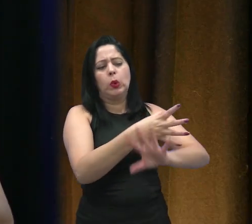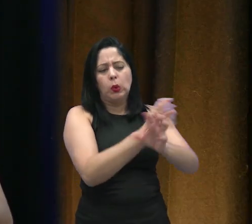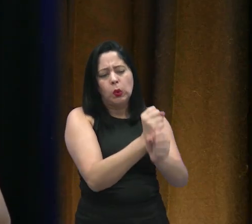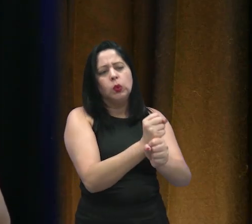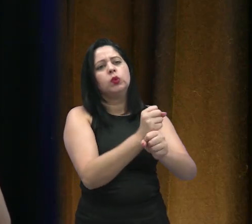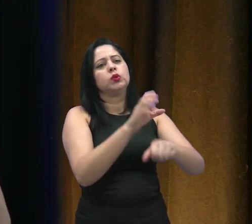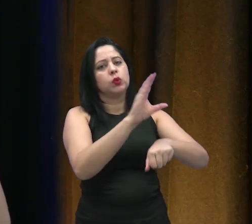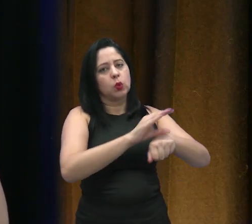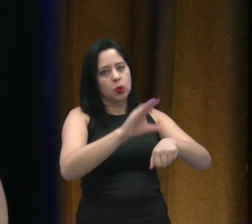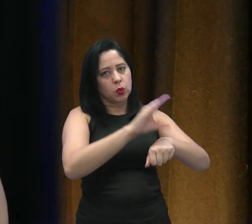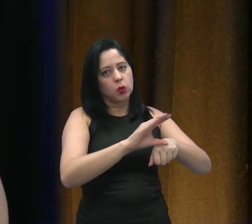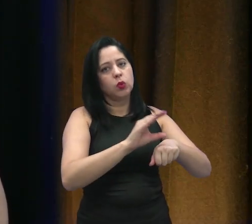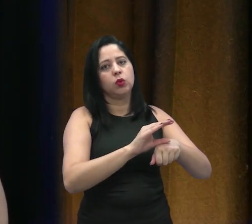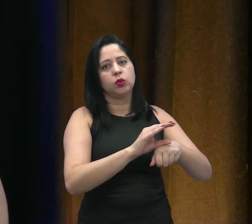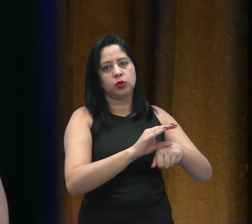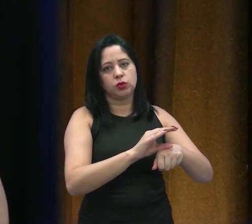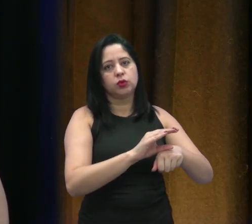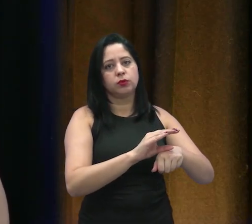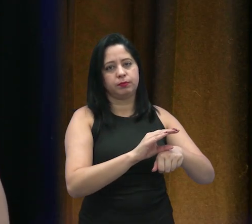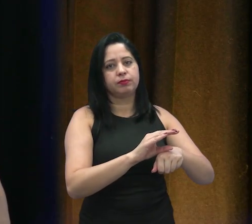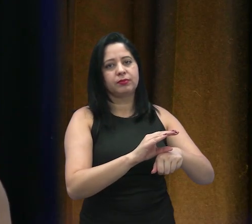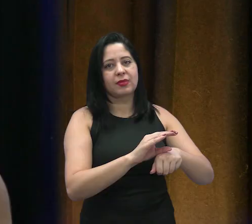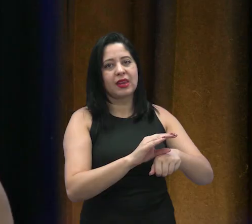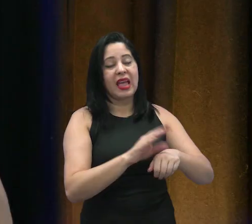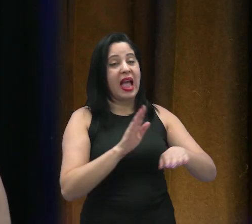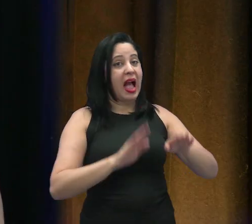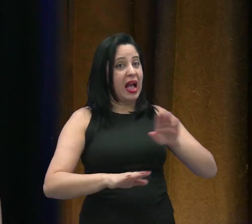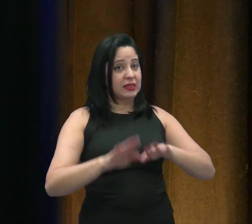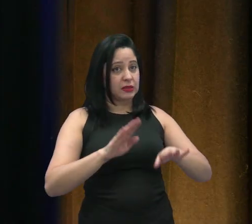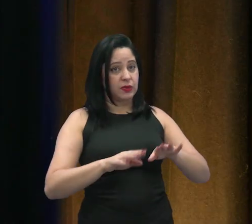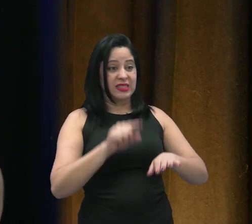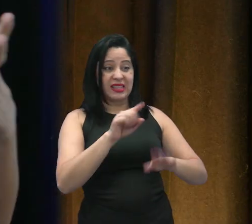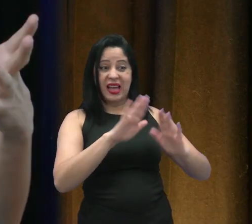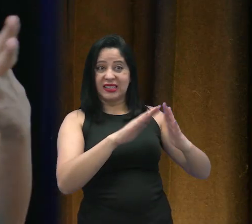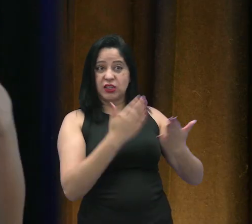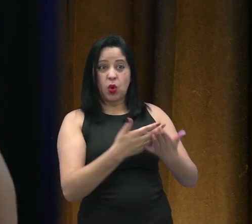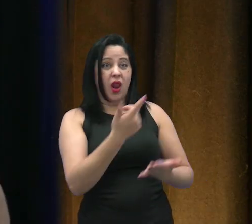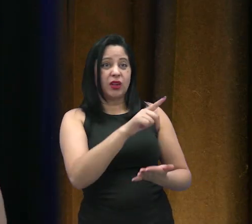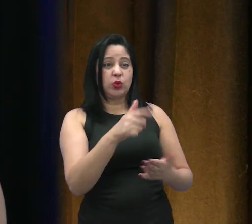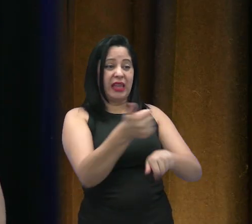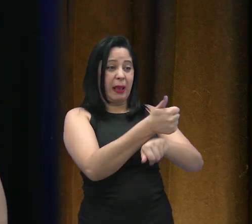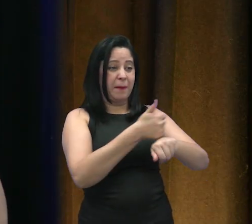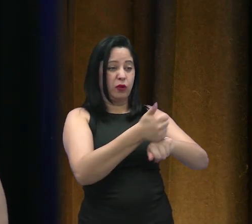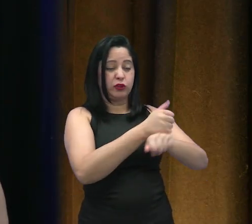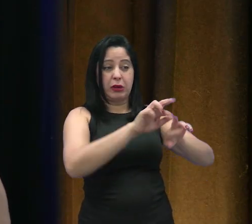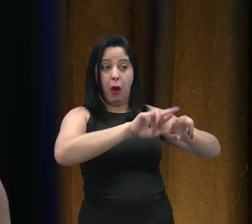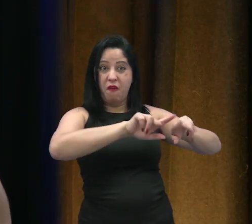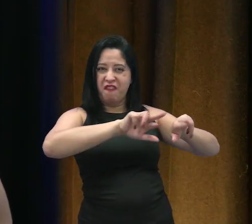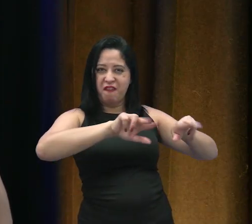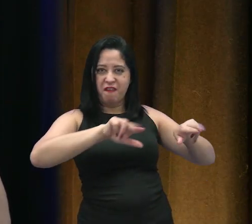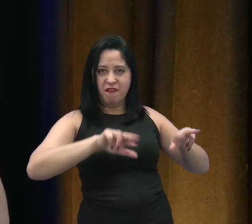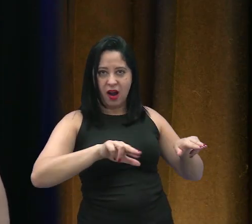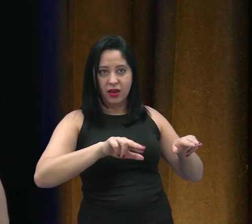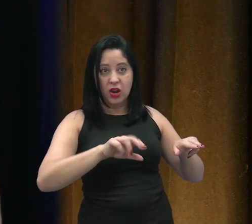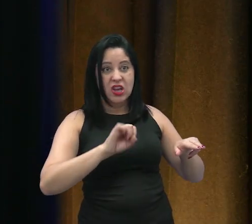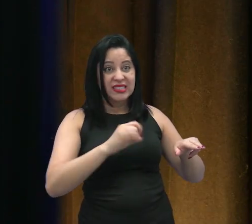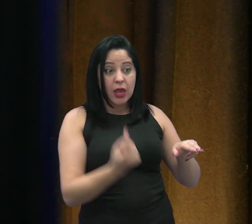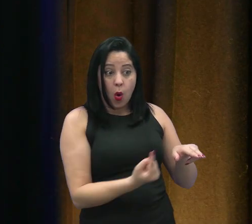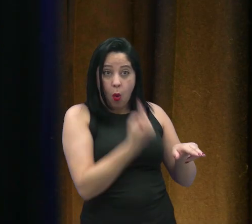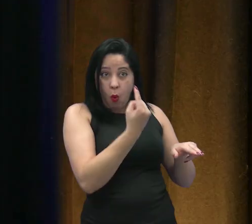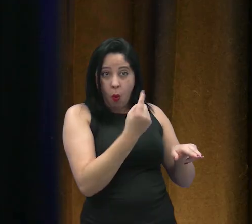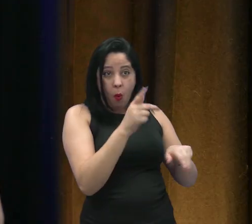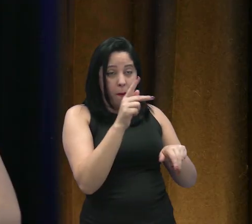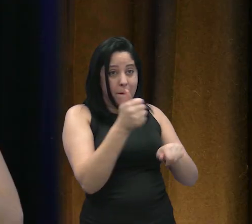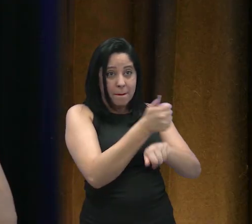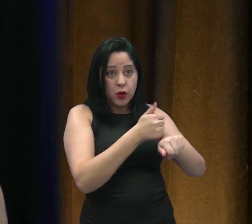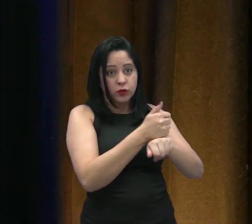trazer para as crianças. E às vezes, mesmo que ela não tenha uma rede de profissionais adequados, se ela tiver um profissional, esse profissional pode